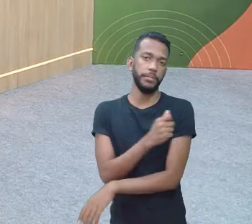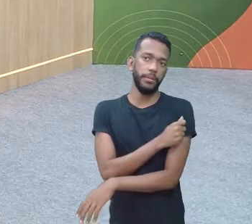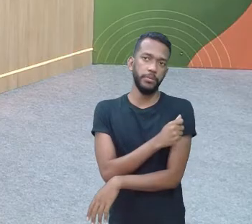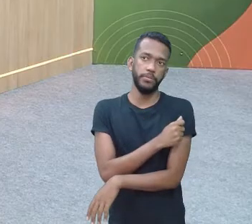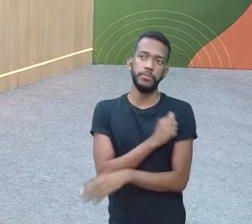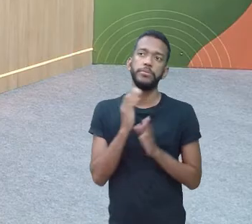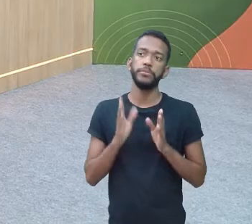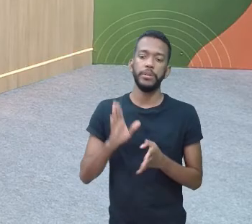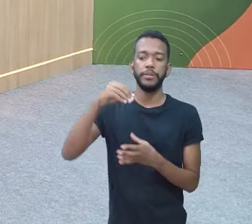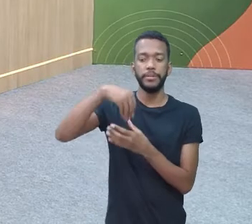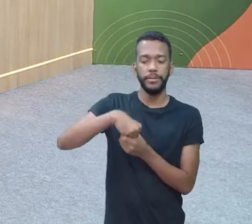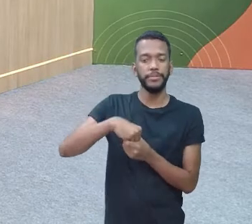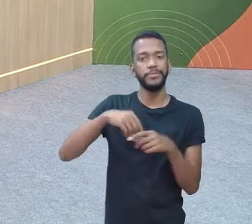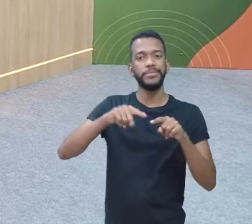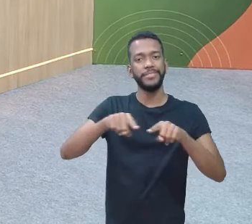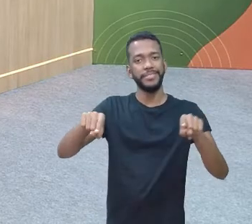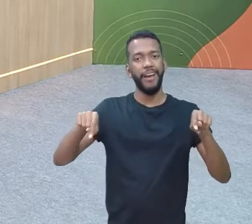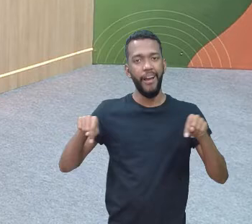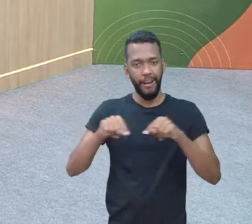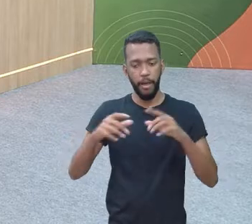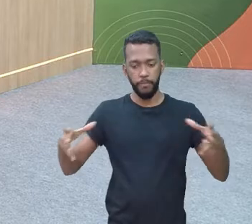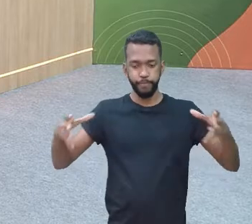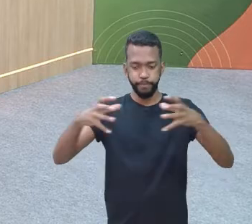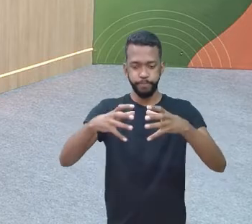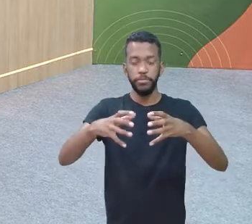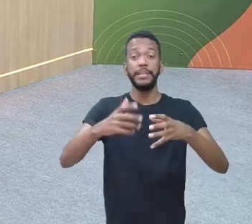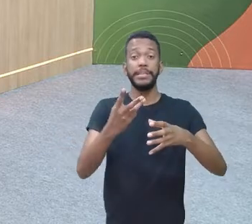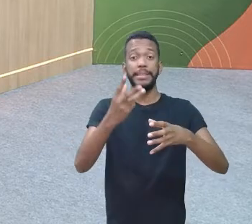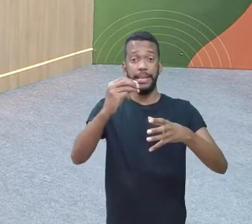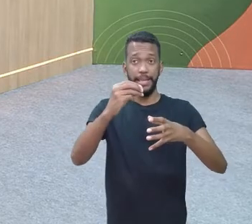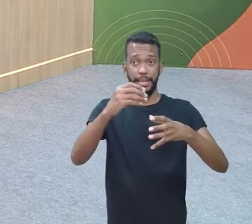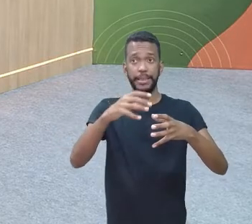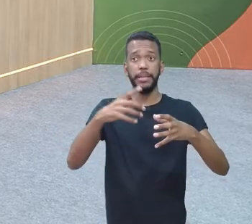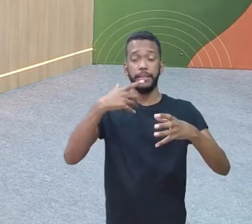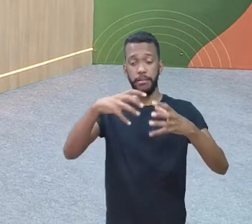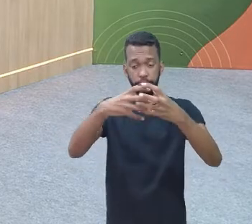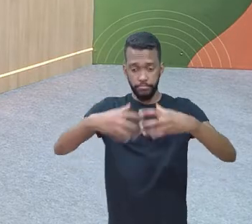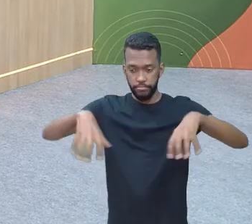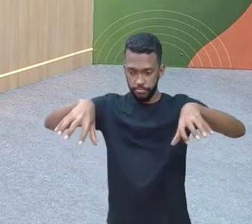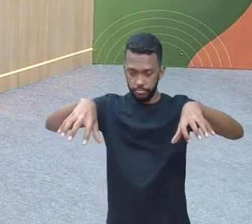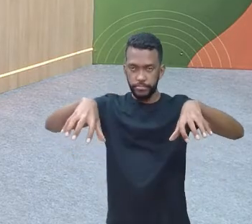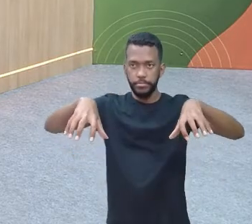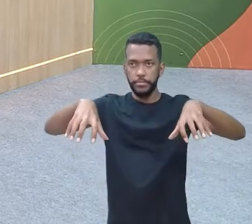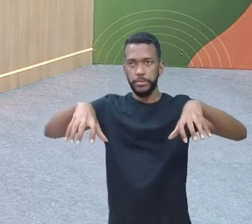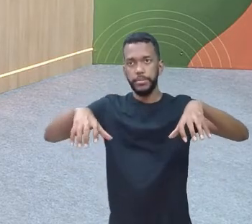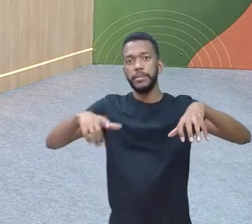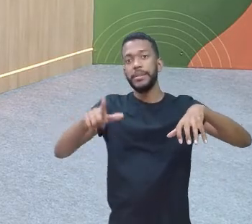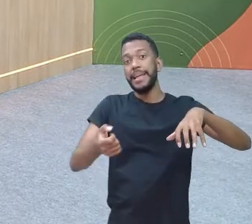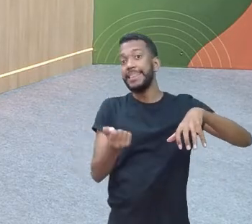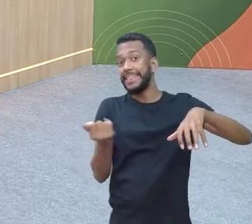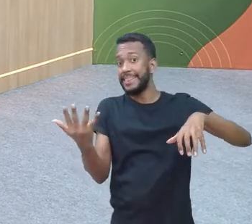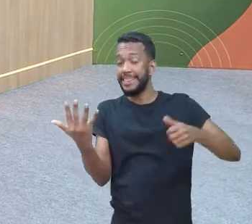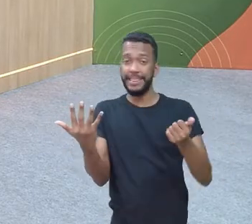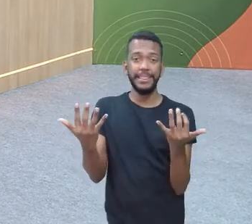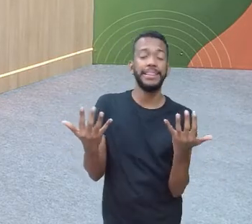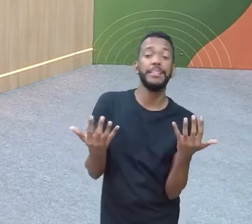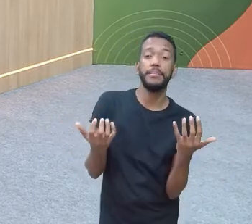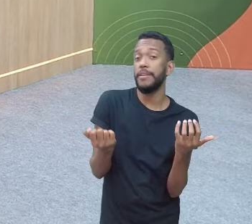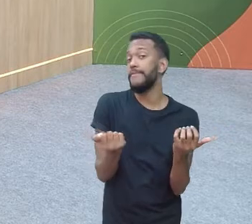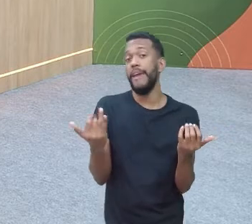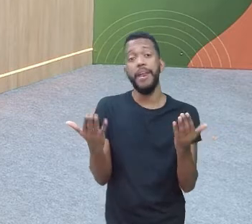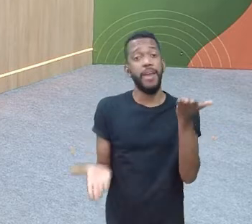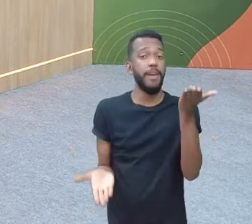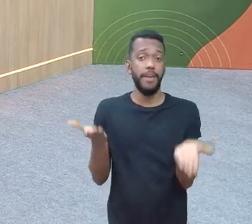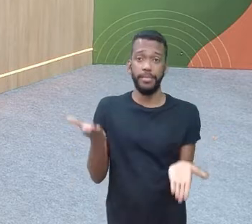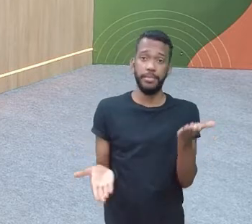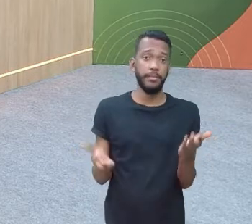pessoas dentro daquela sala, dentro daquela turma, onde em dois grupos separados de quantidades diferentes,